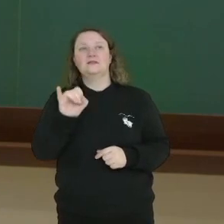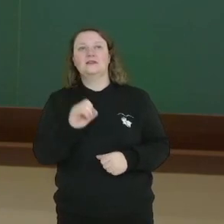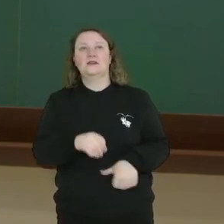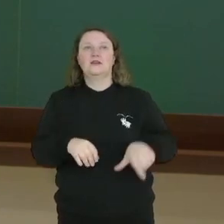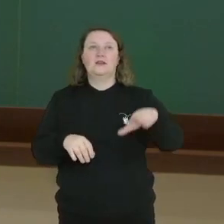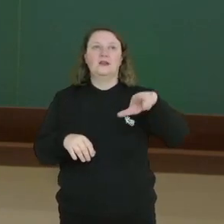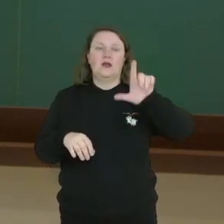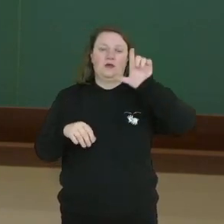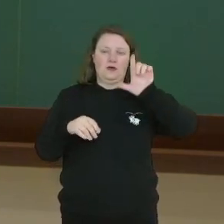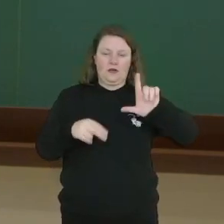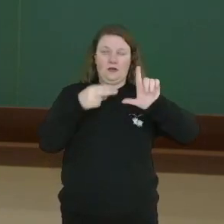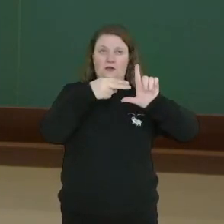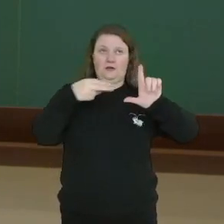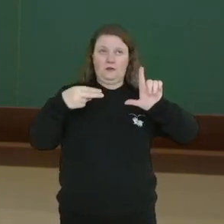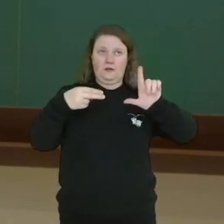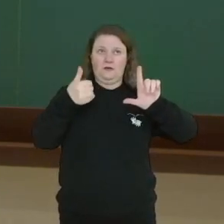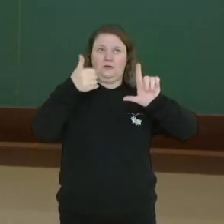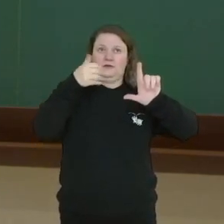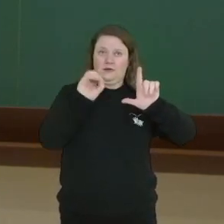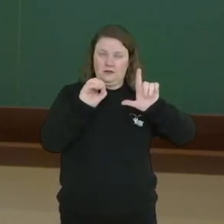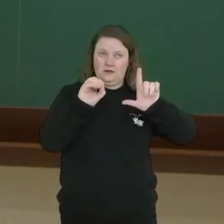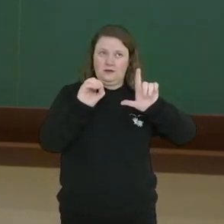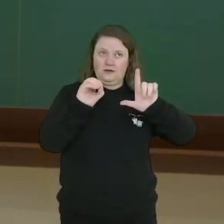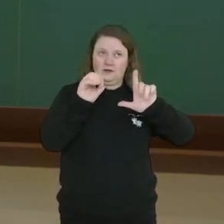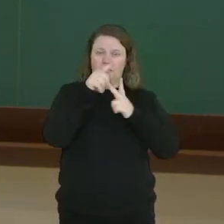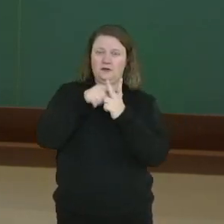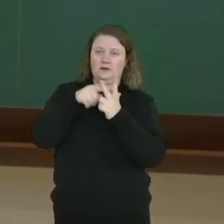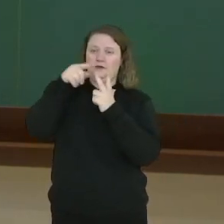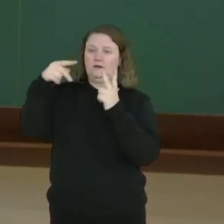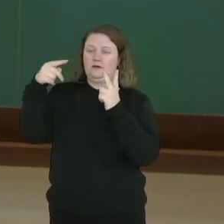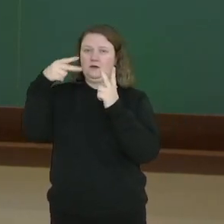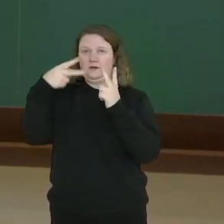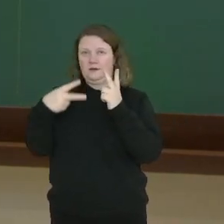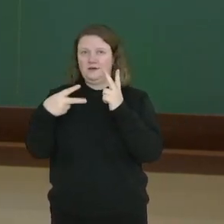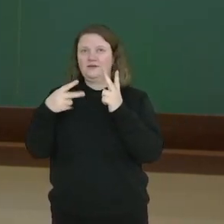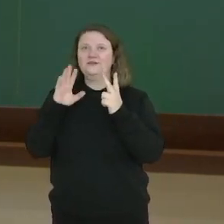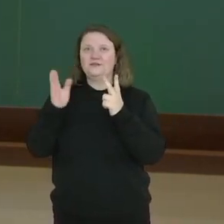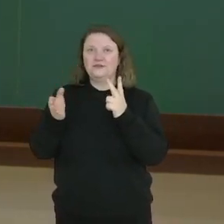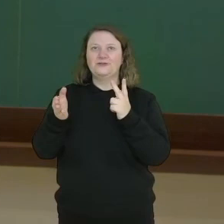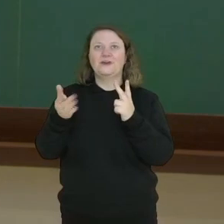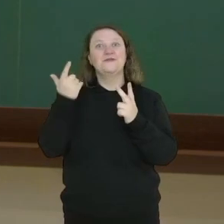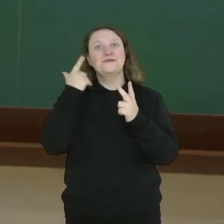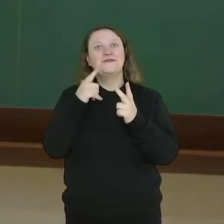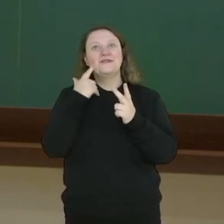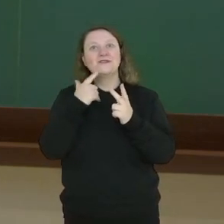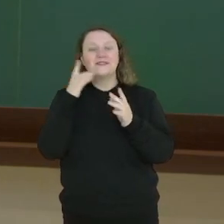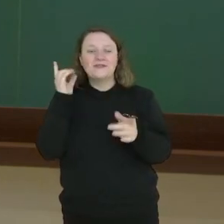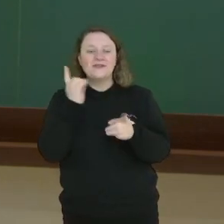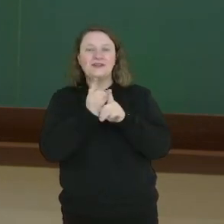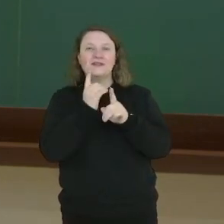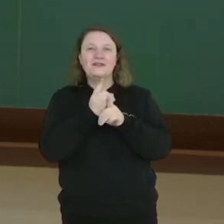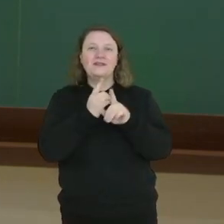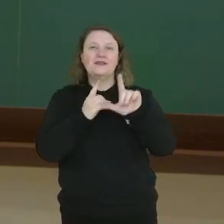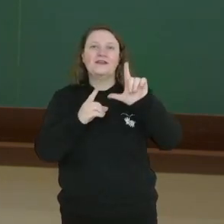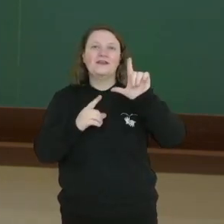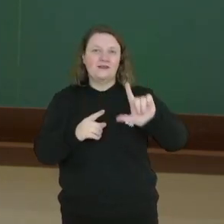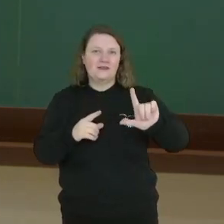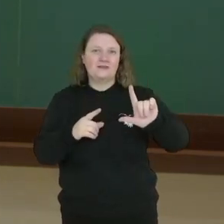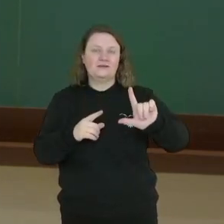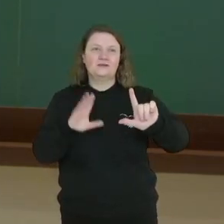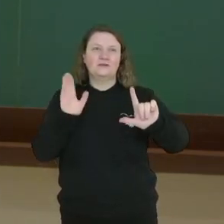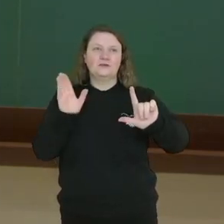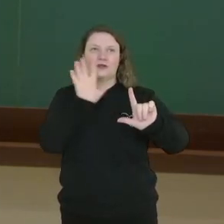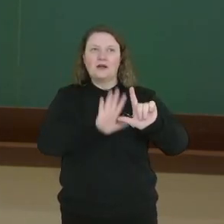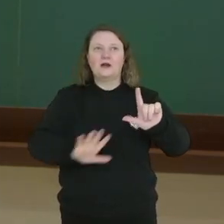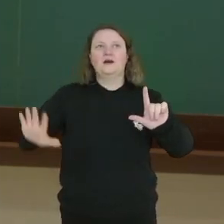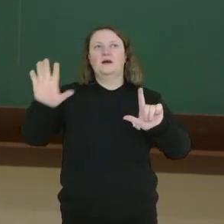10, 10 raiz de 2 é o lado. Opa, consegui o lado, que era o meu objetivo, né? Consigo determinar a área, basta